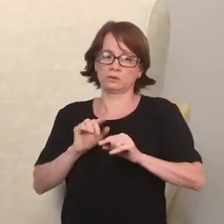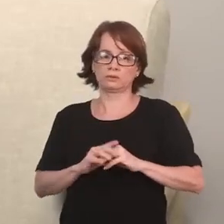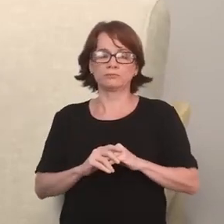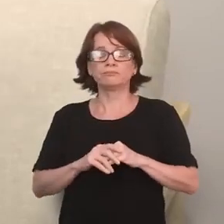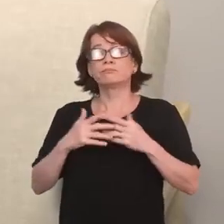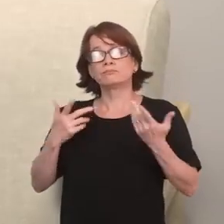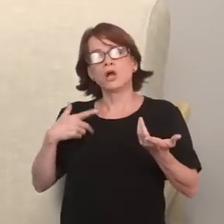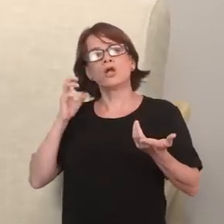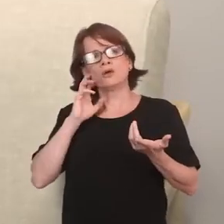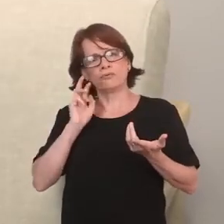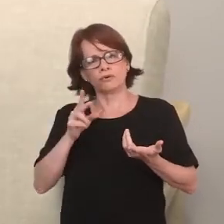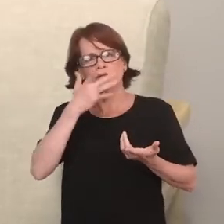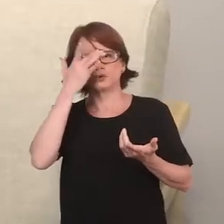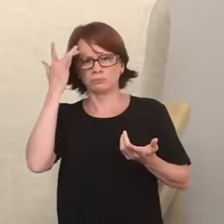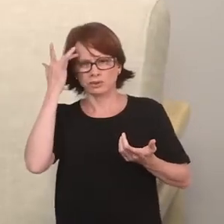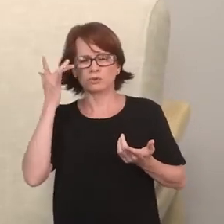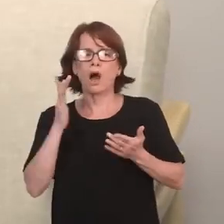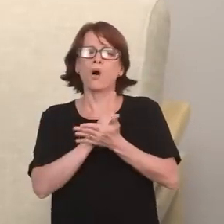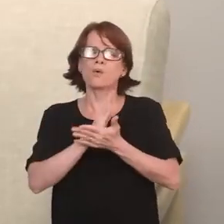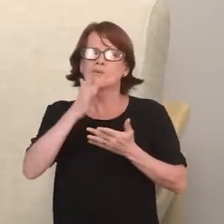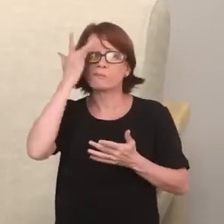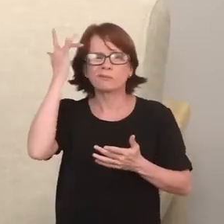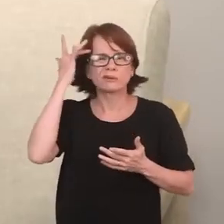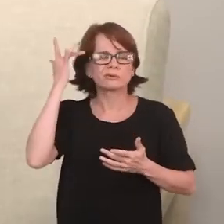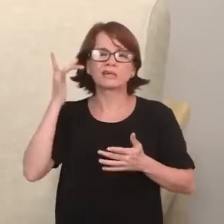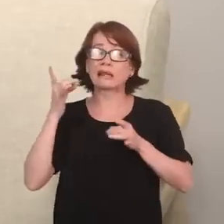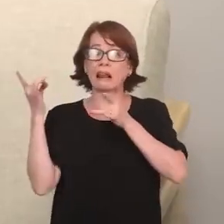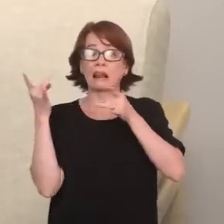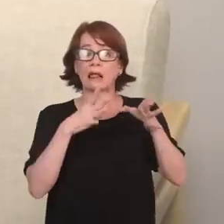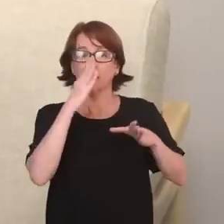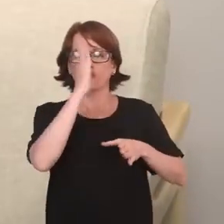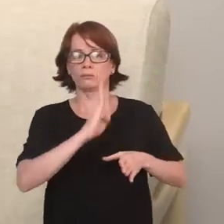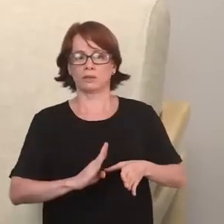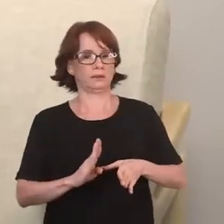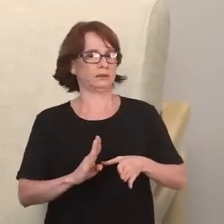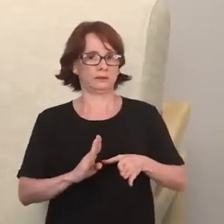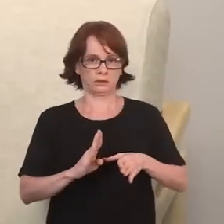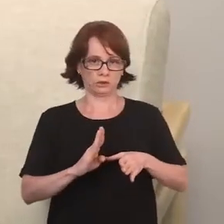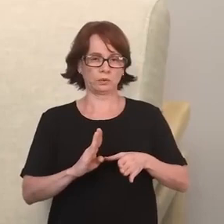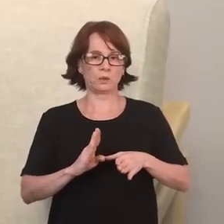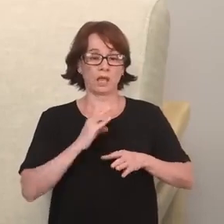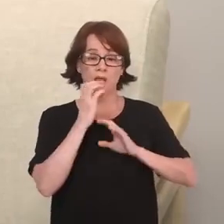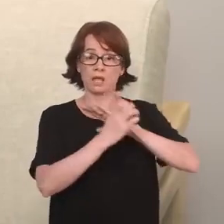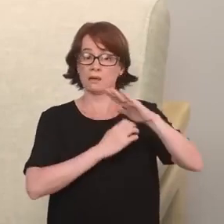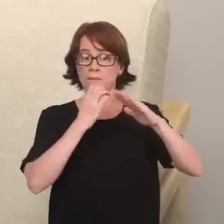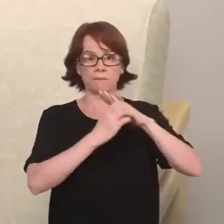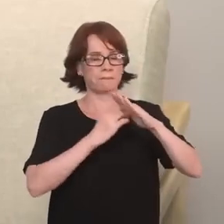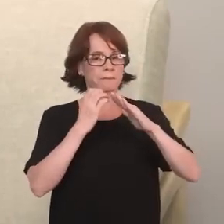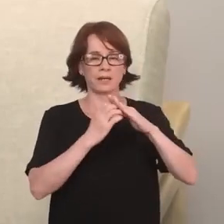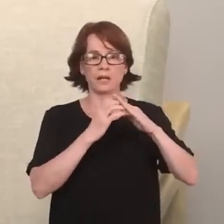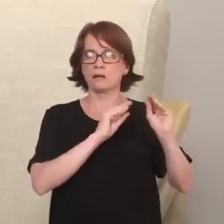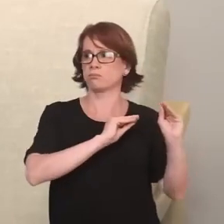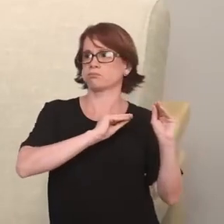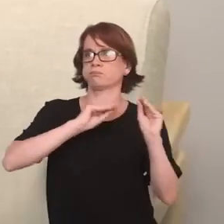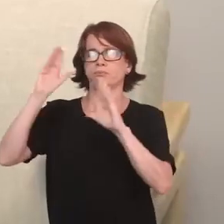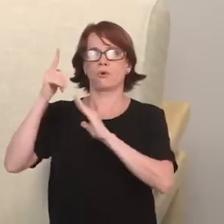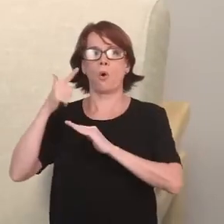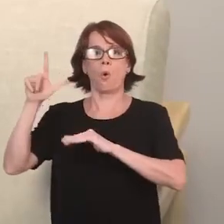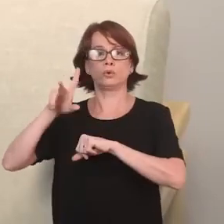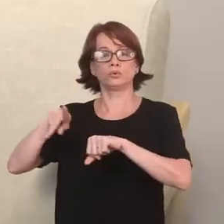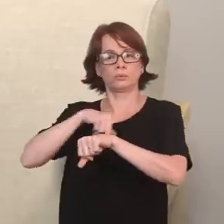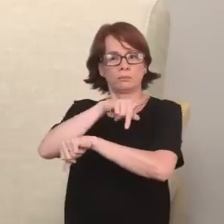estejam aflitas, muitos até querendo sair do Brasil, tirar o patrimônio daqui, tem muito essa questão dessa angústia,